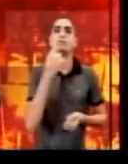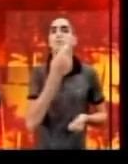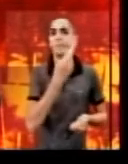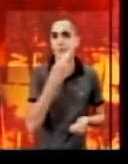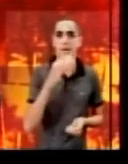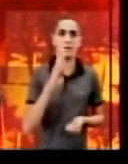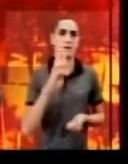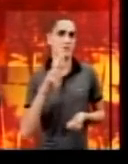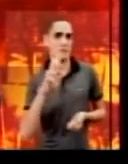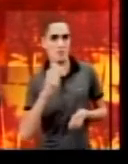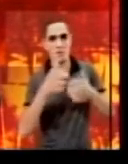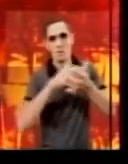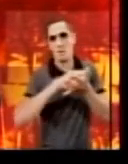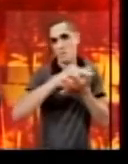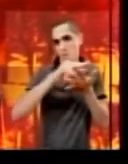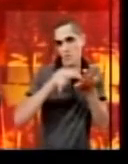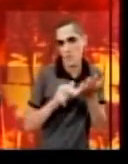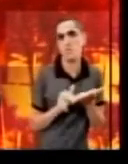tipo de serviço.